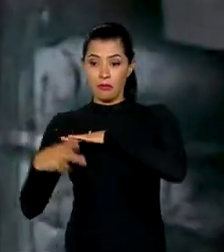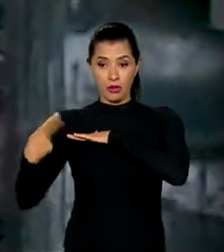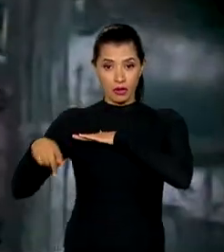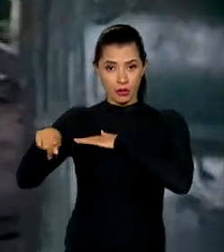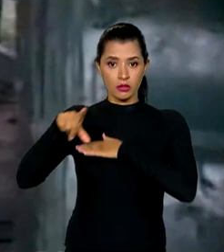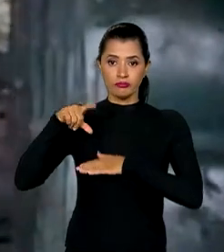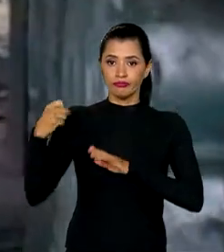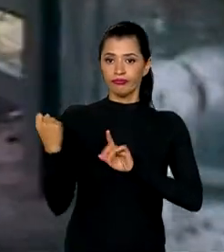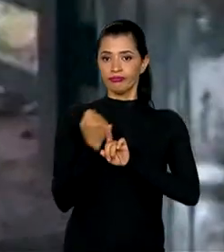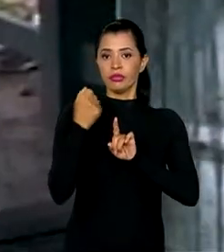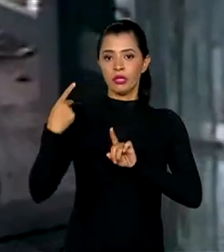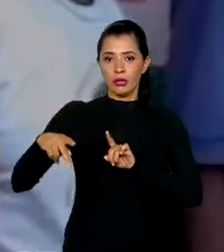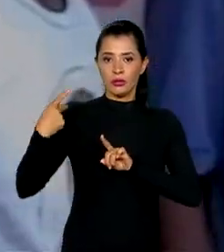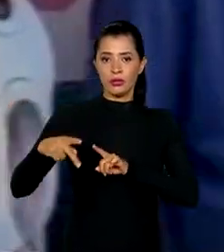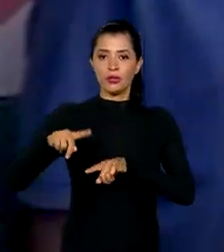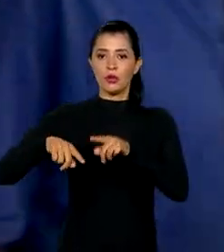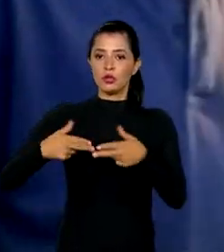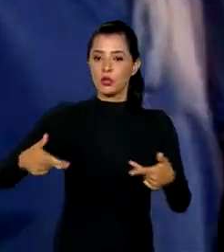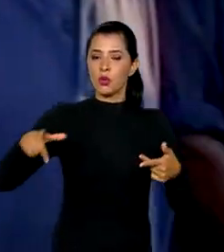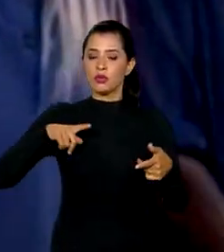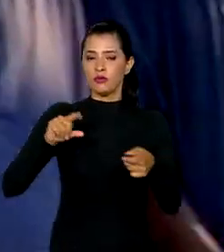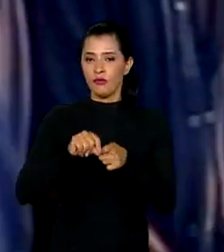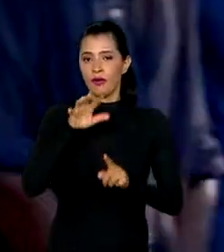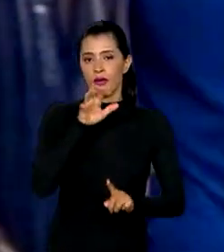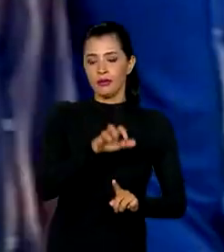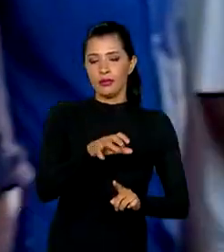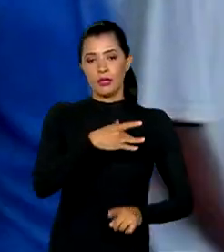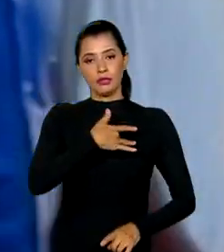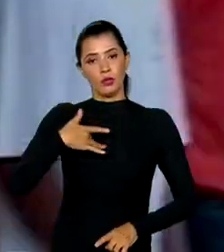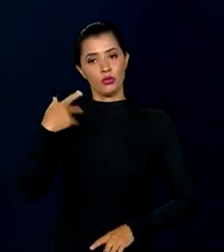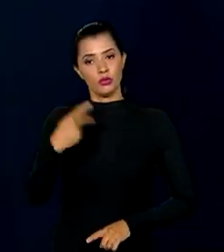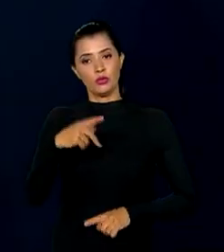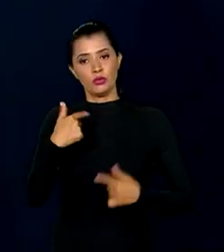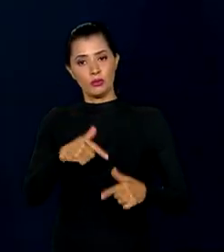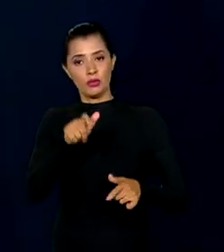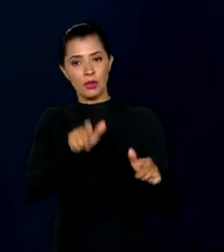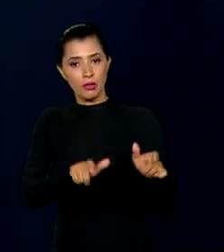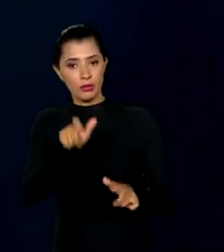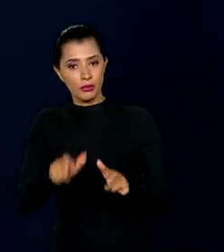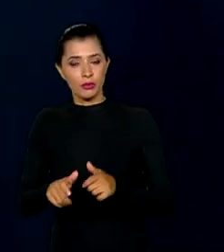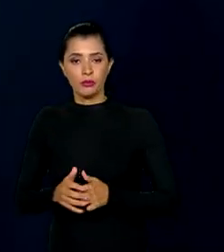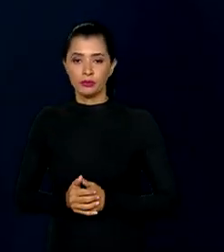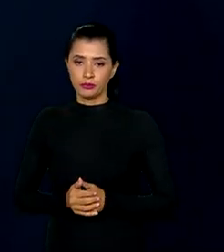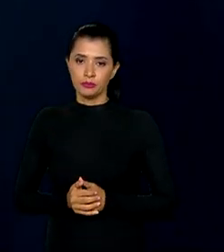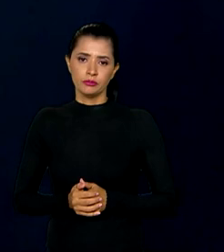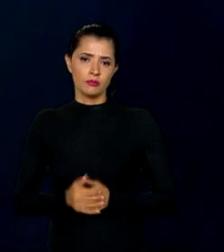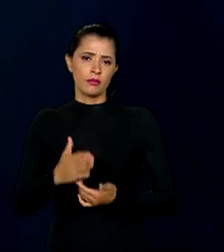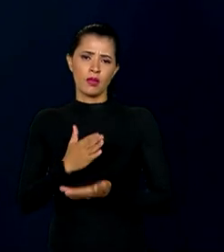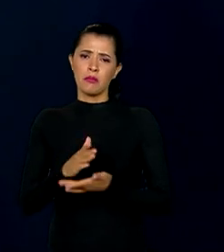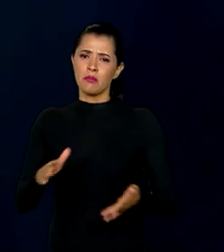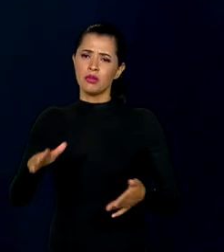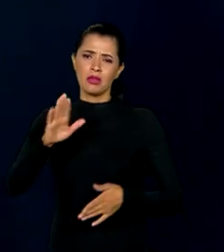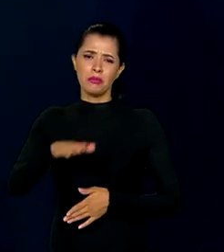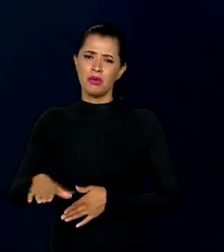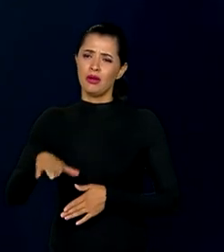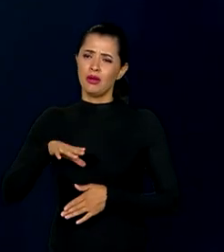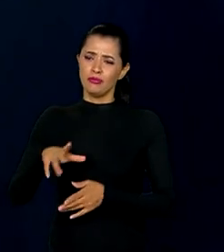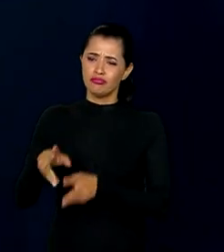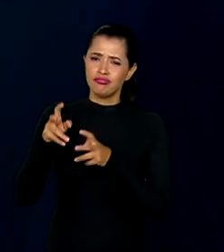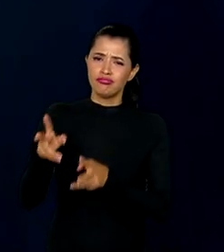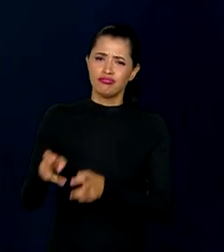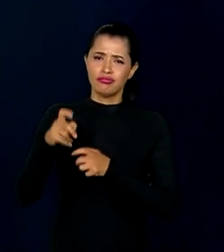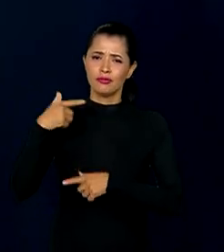os impactos que suas ações têm na saúde de seus funcionários. Acabar com o trabalho infantil, exploração